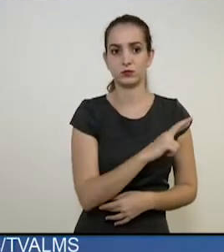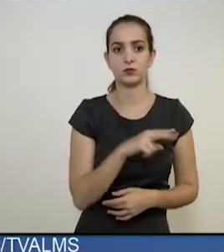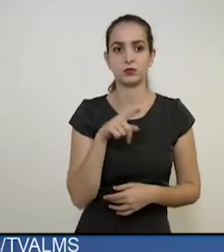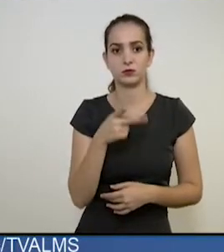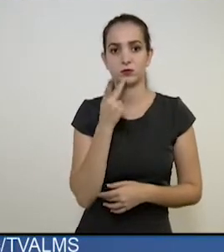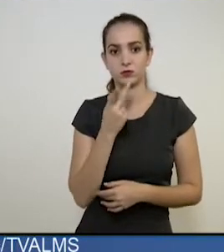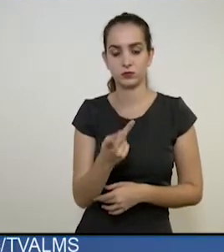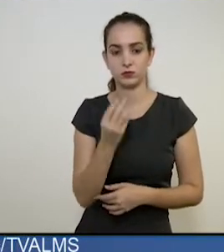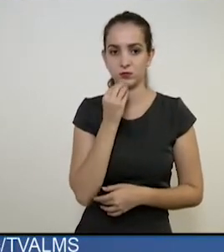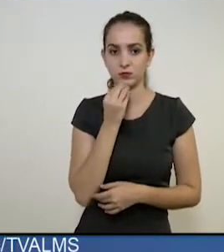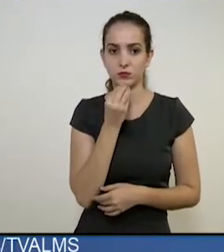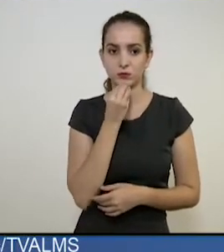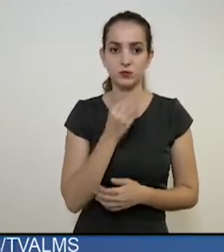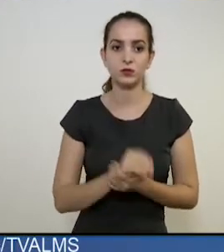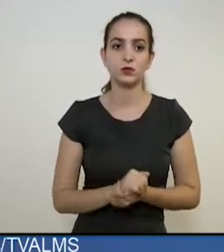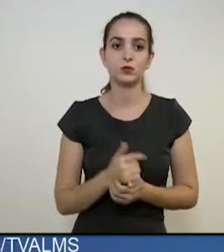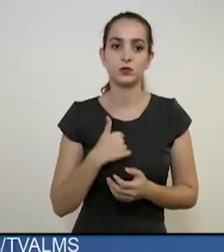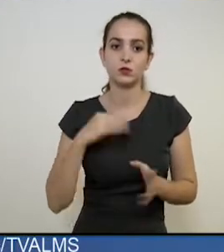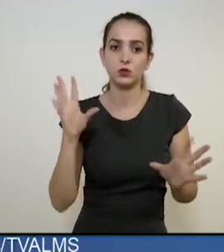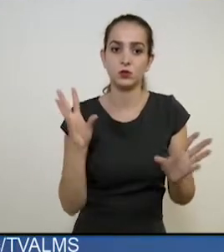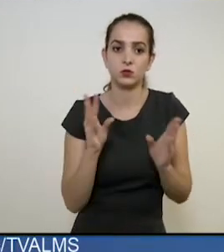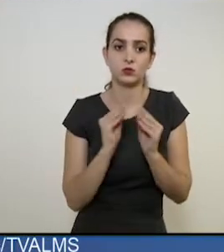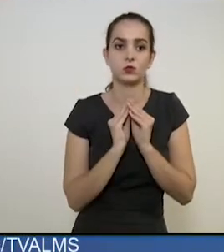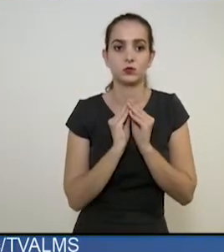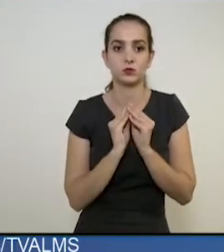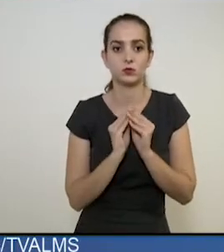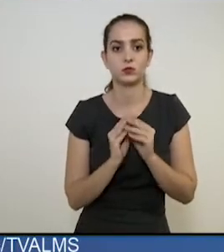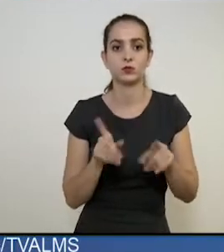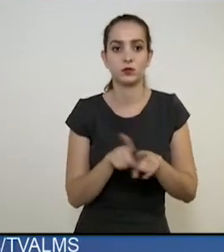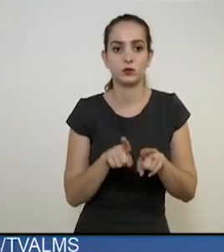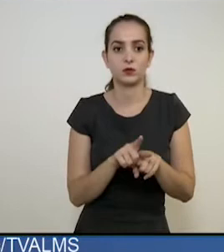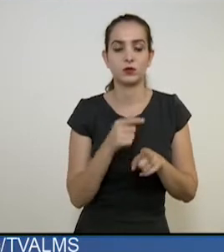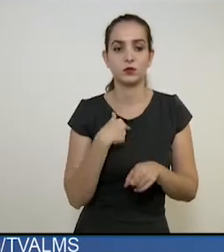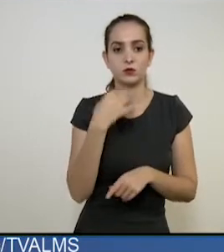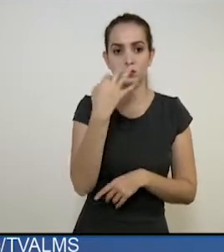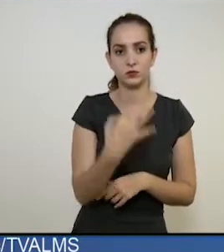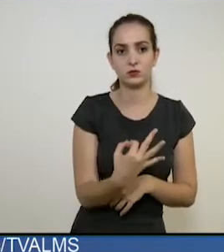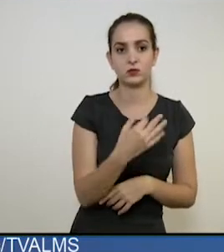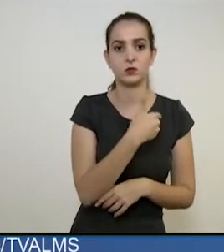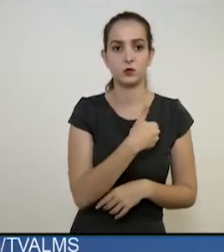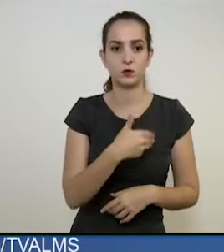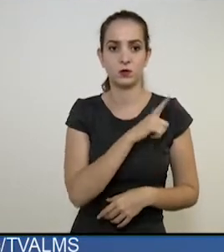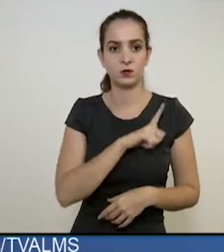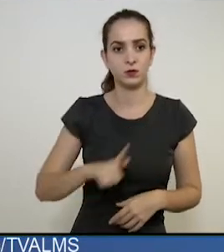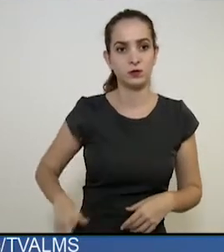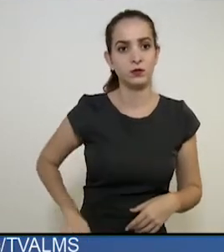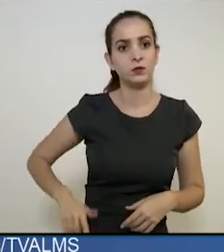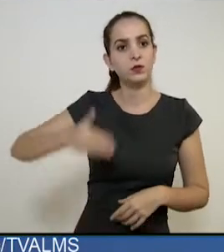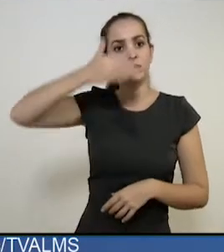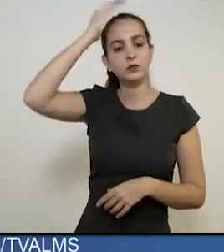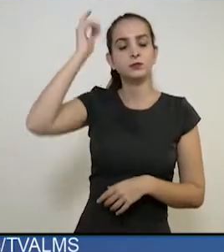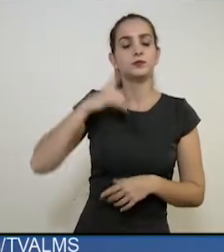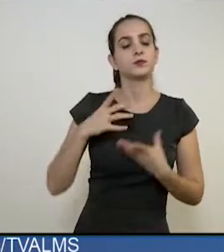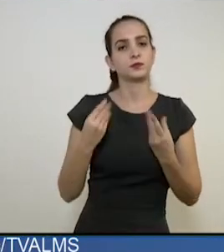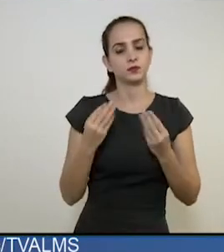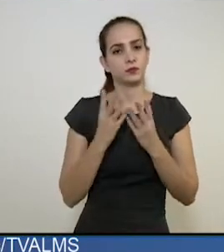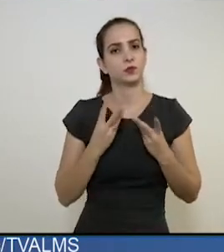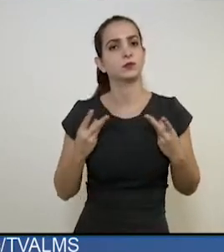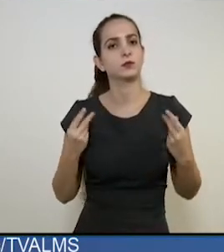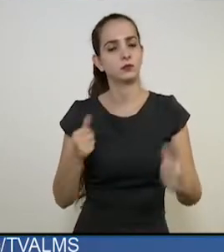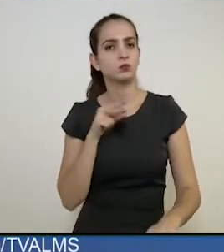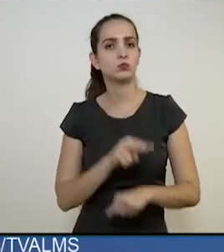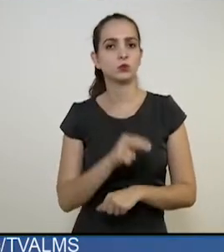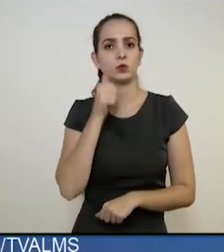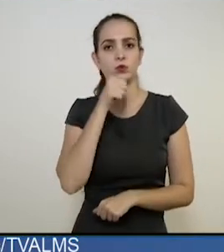aparte, incorporo ele, e com certeza o governo Rinaldo tem se mostrado muito sensível à causa da